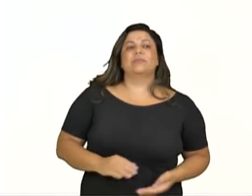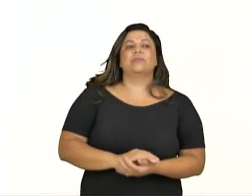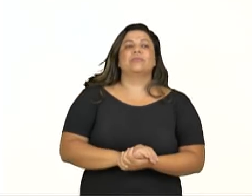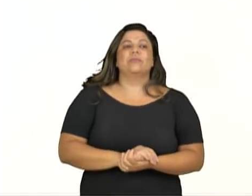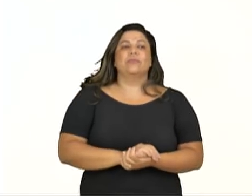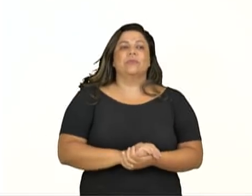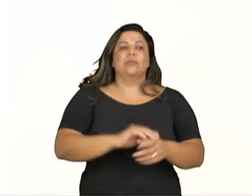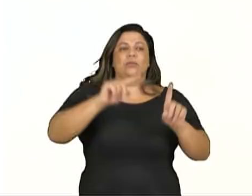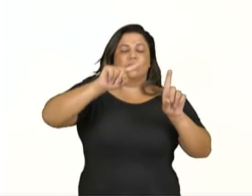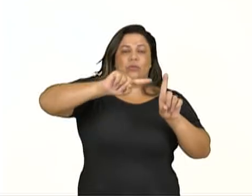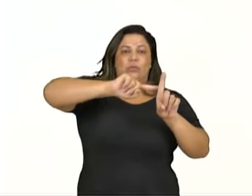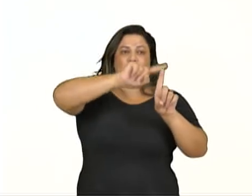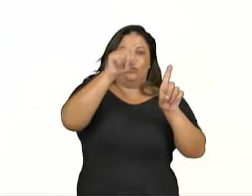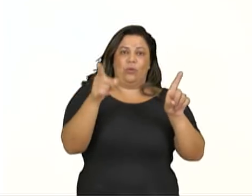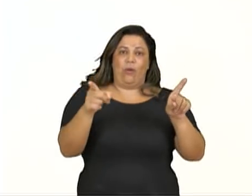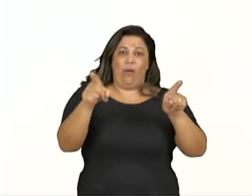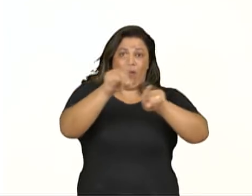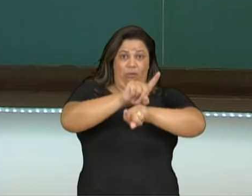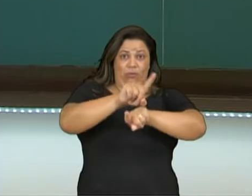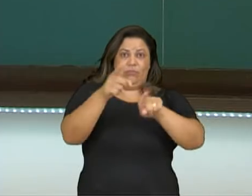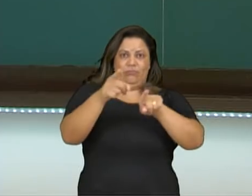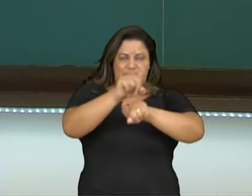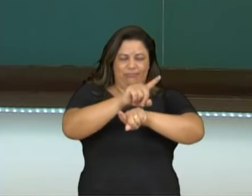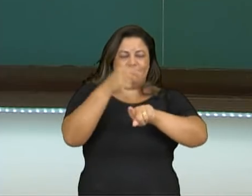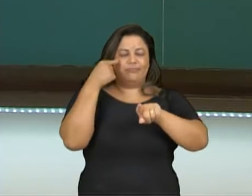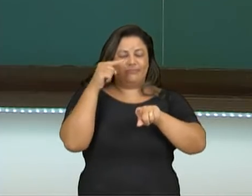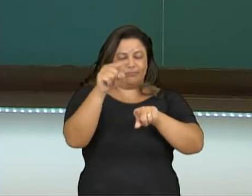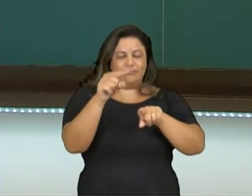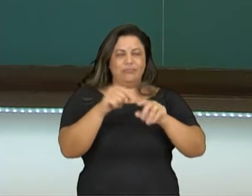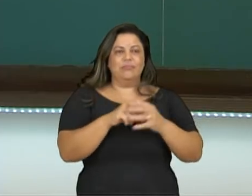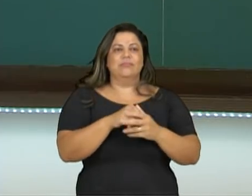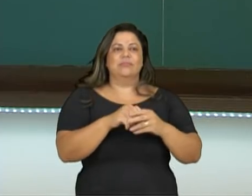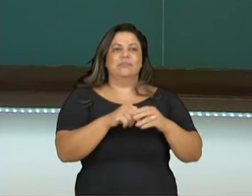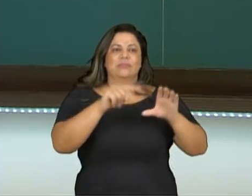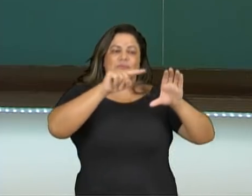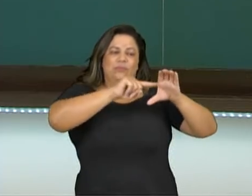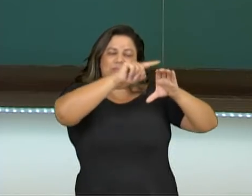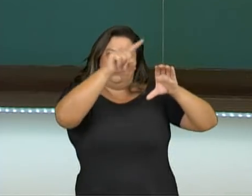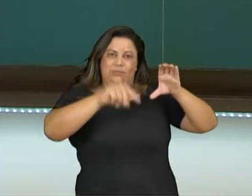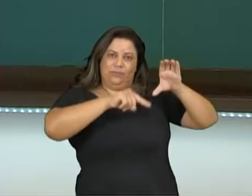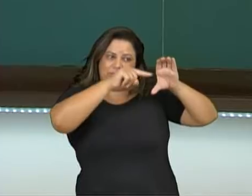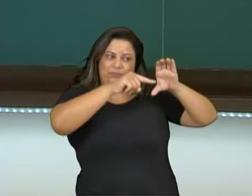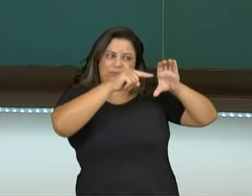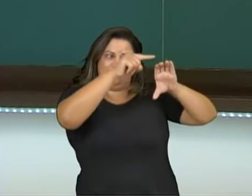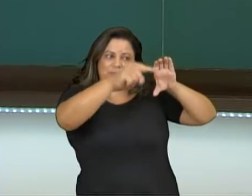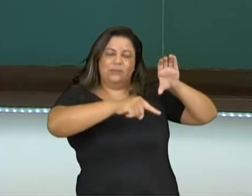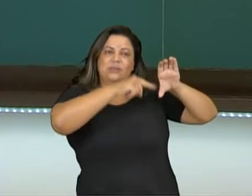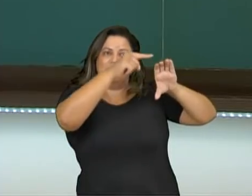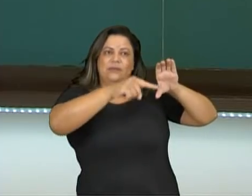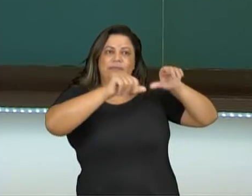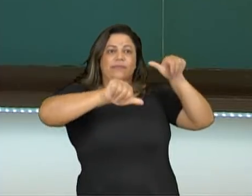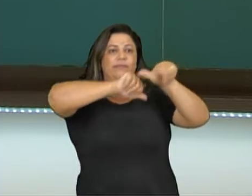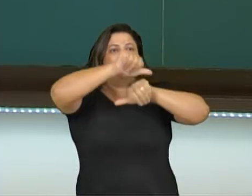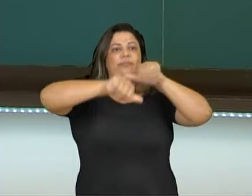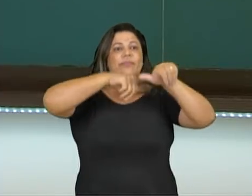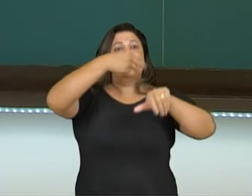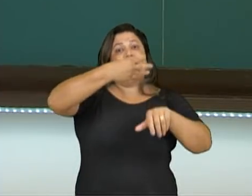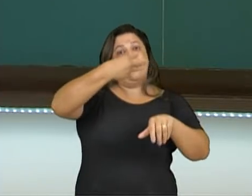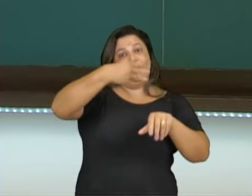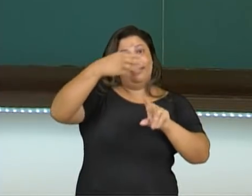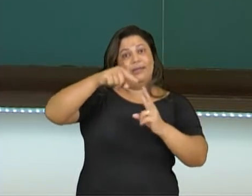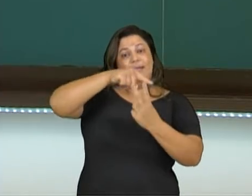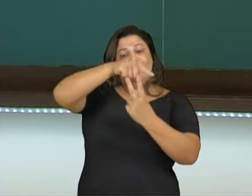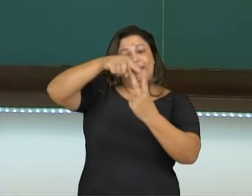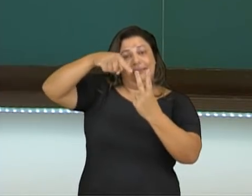horário é contrário ao que nós já tínhamos feito no primeiro movimento. Então, transformando 3π sobre 2